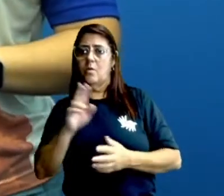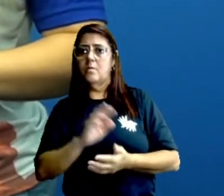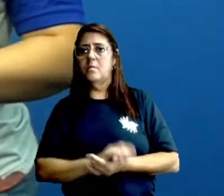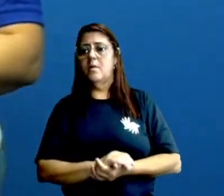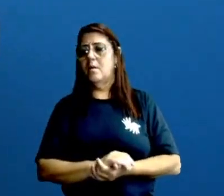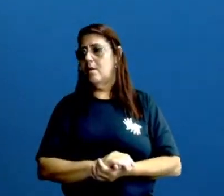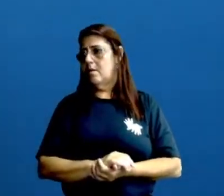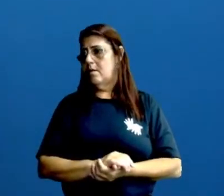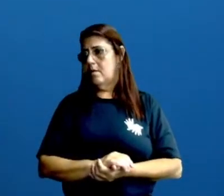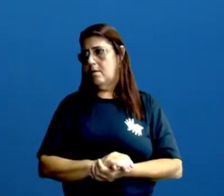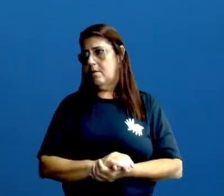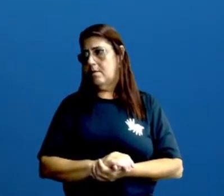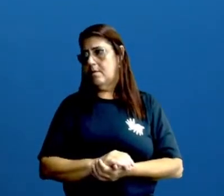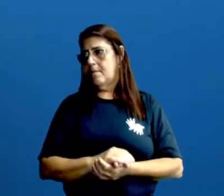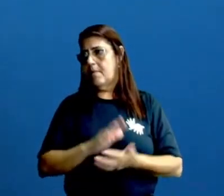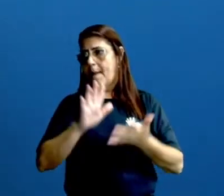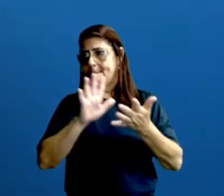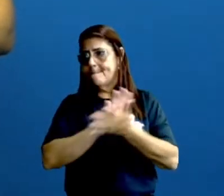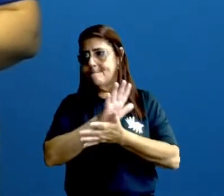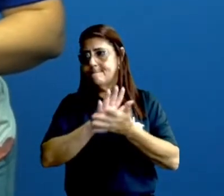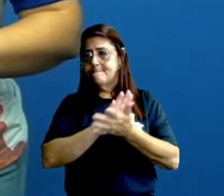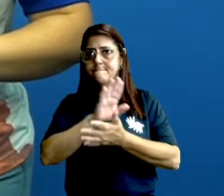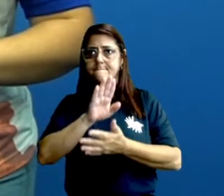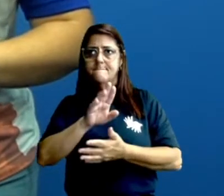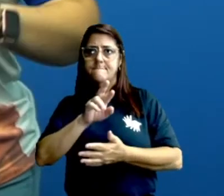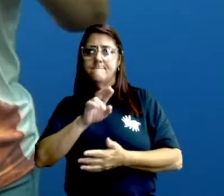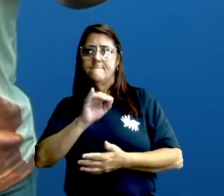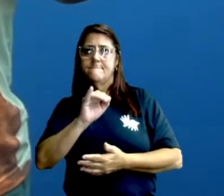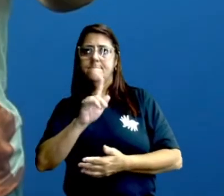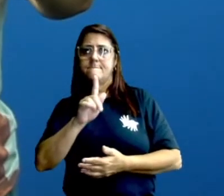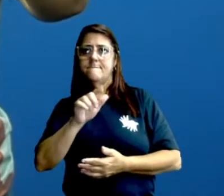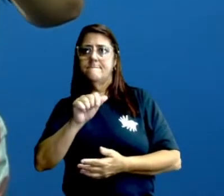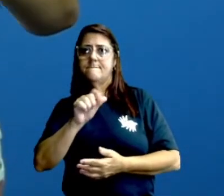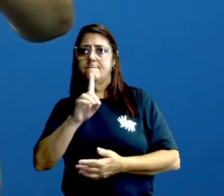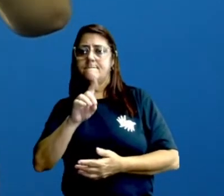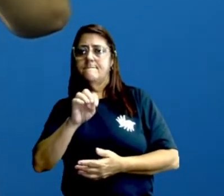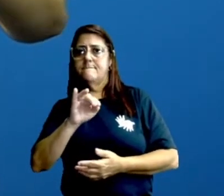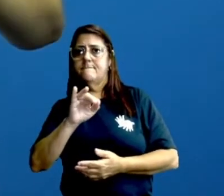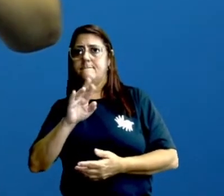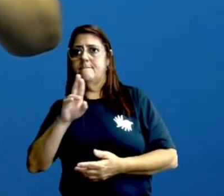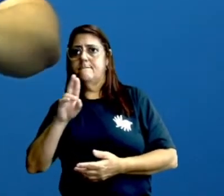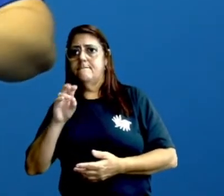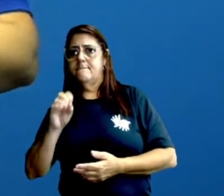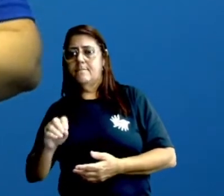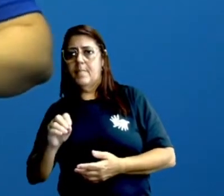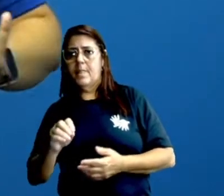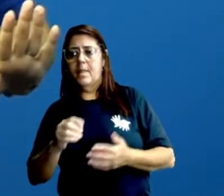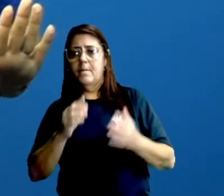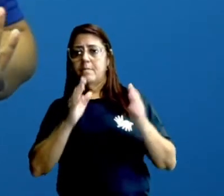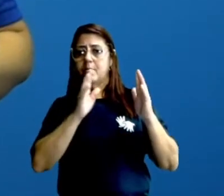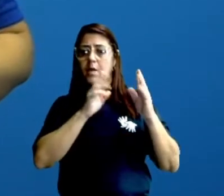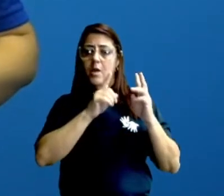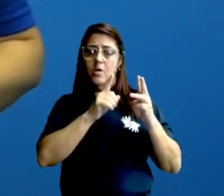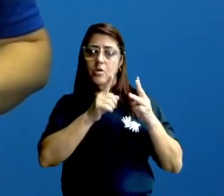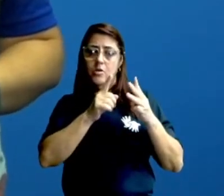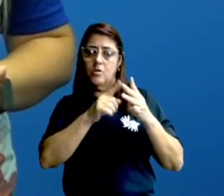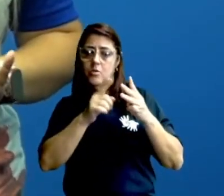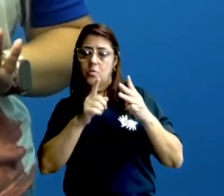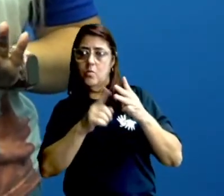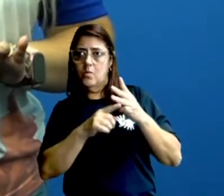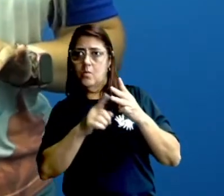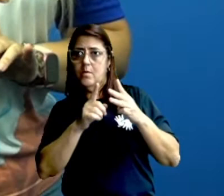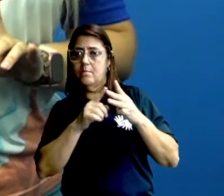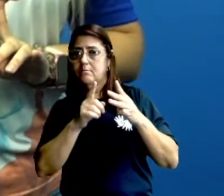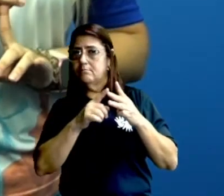nome do texto aqui é brigadeiro, né? E eu tenho também 2 partes que a gente encontra em todas as